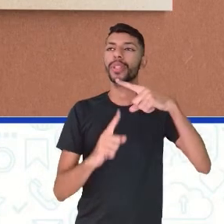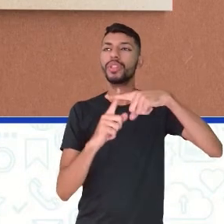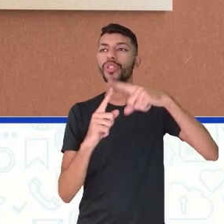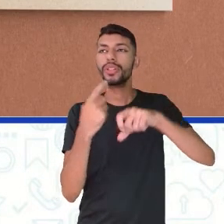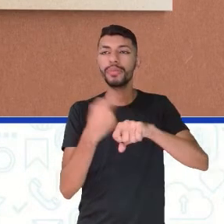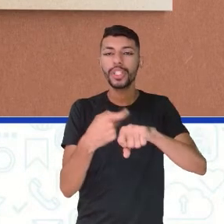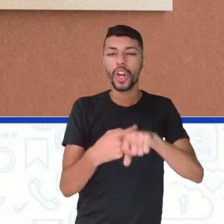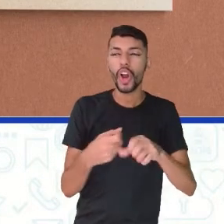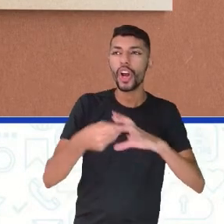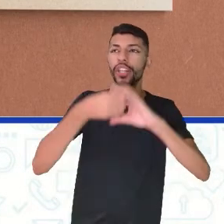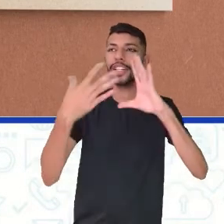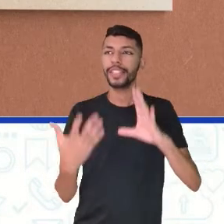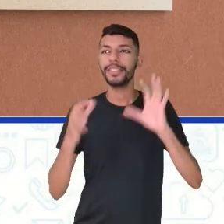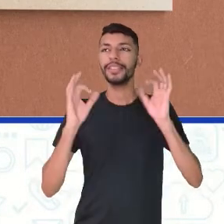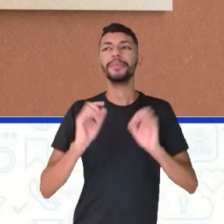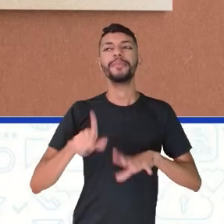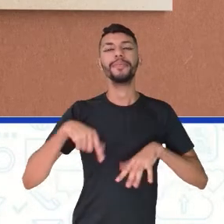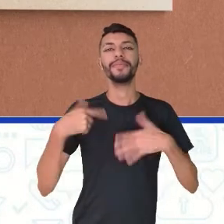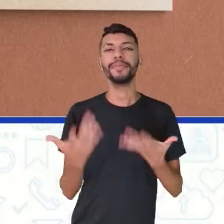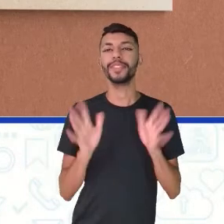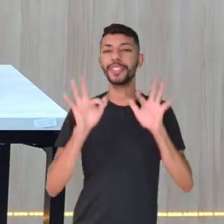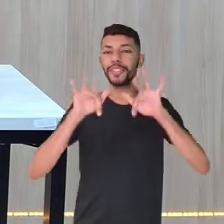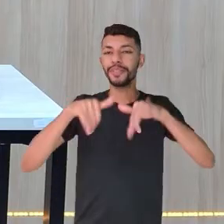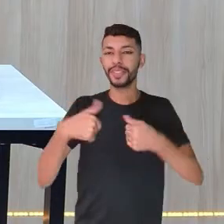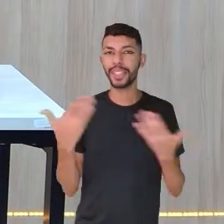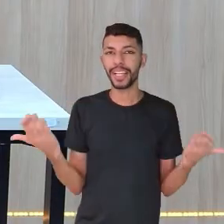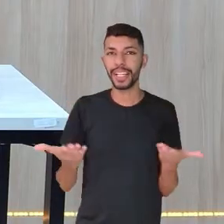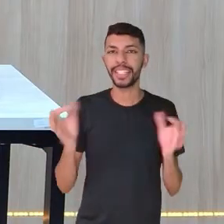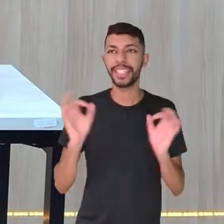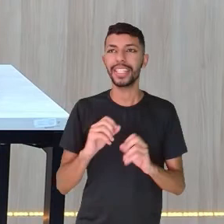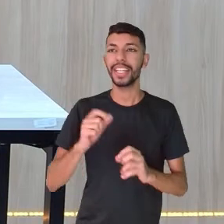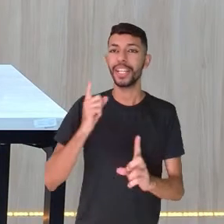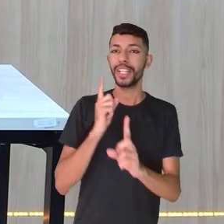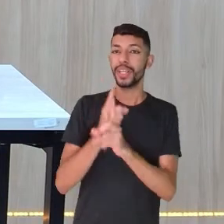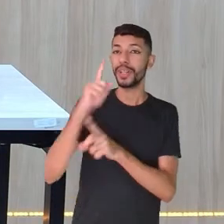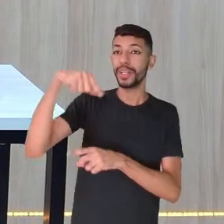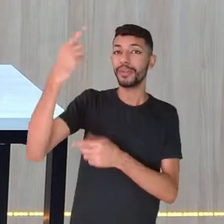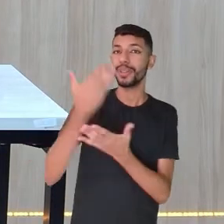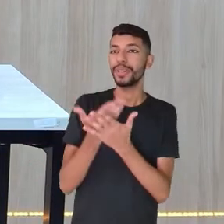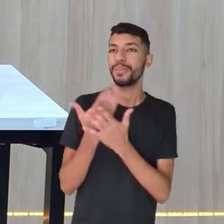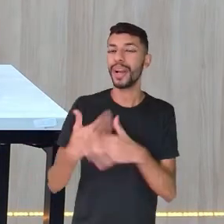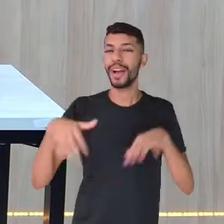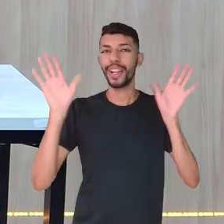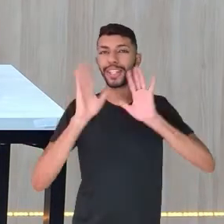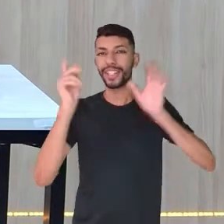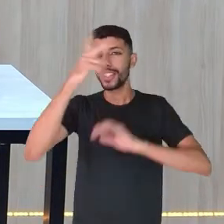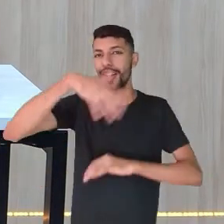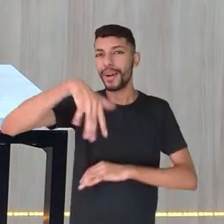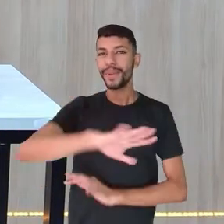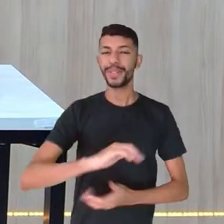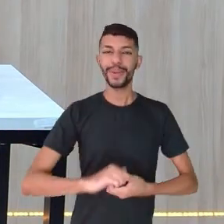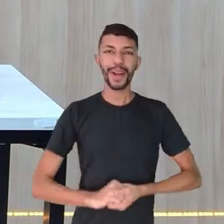né? E ficamos por aqui. Aguardo vocês na próxima aula. Tchau, tchau, pessoal!